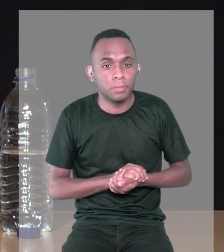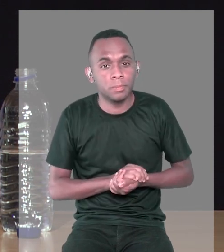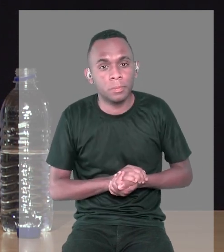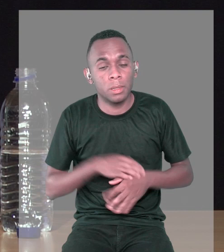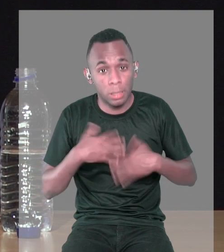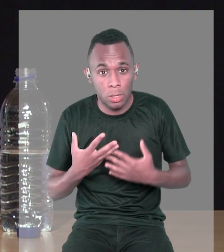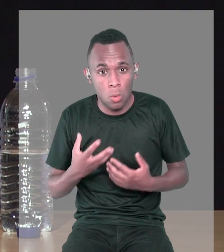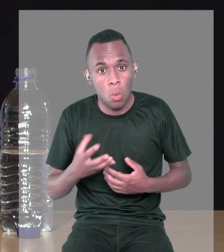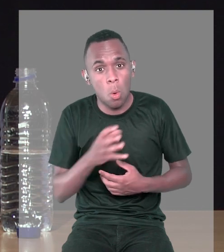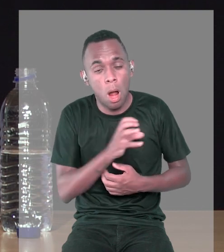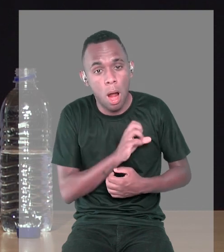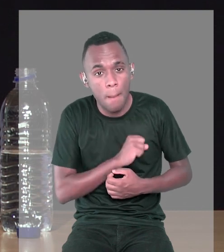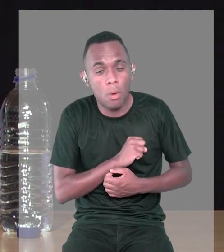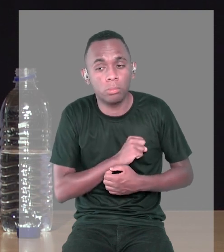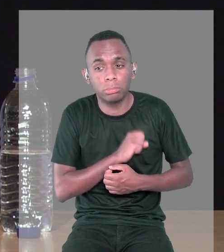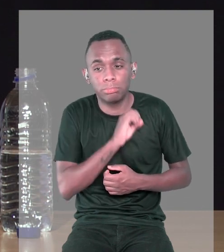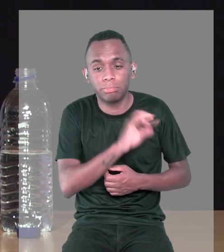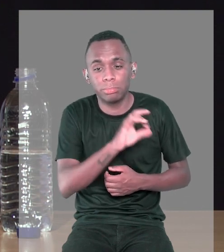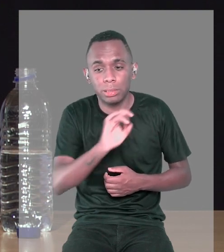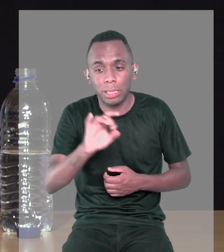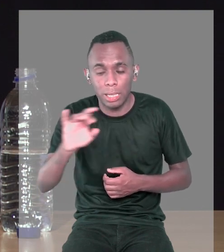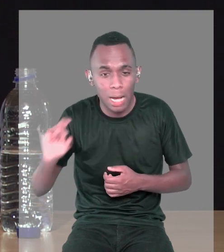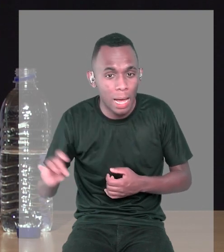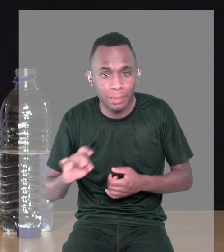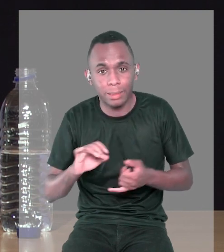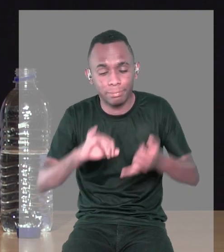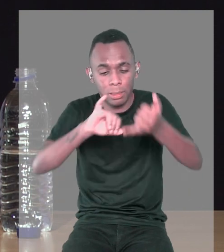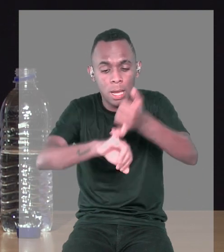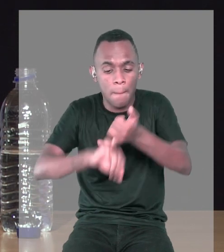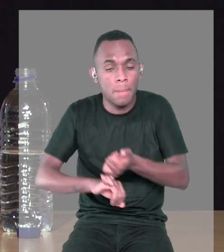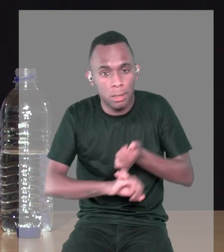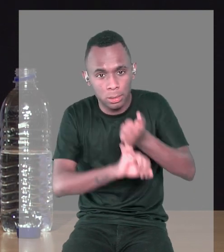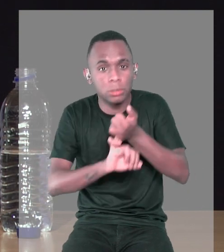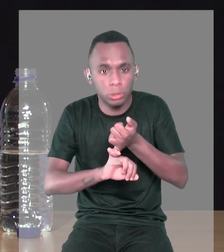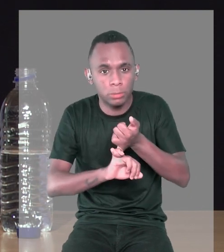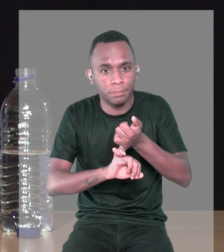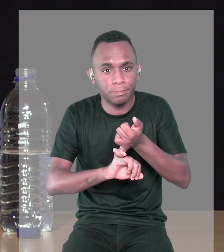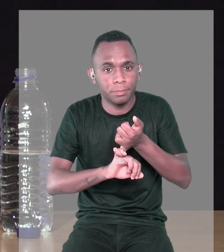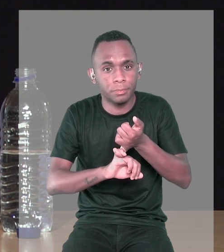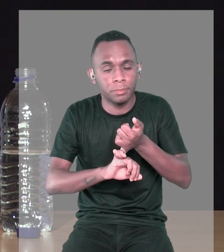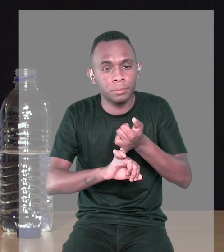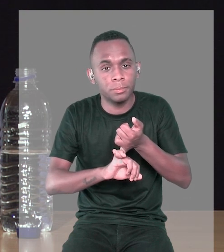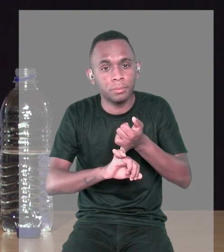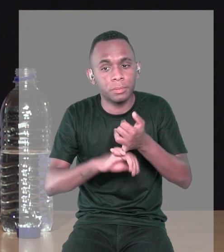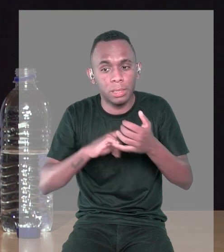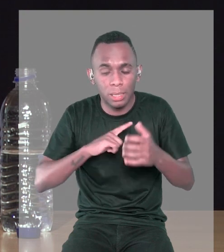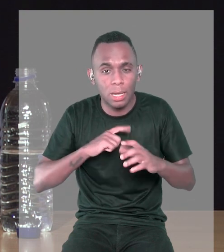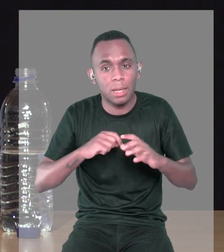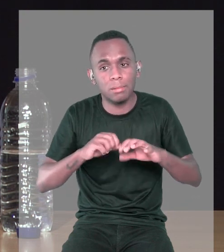Nesse sentido, o amor traz cada amante a algo que pode separá-lo do